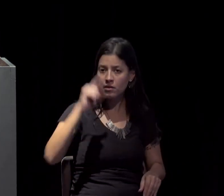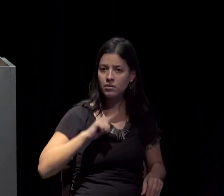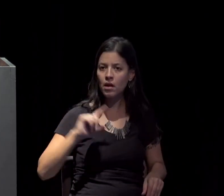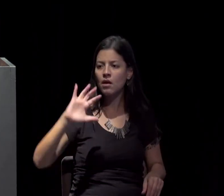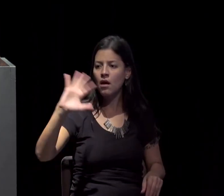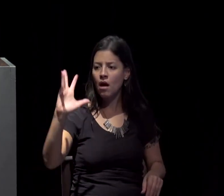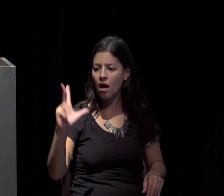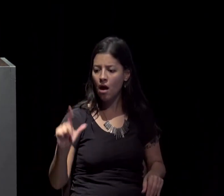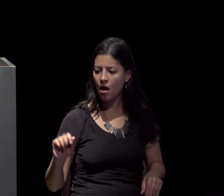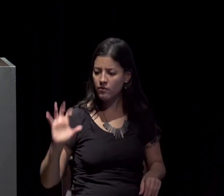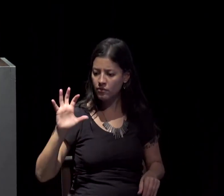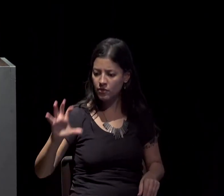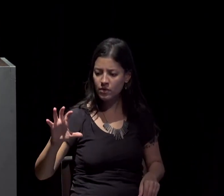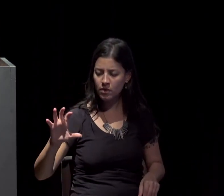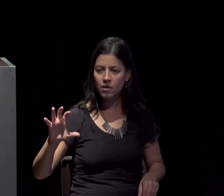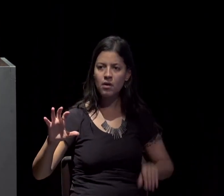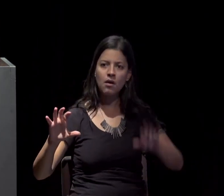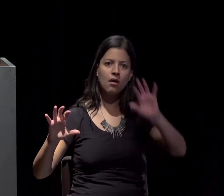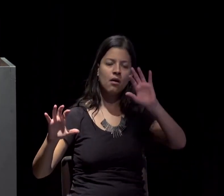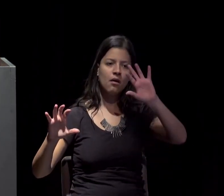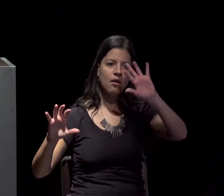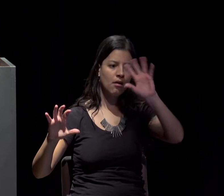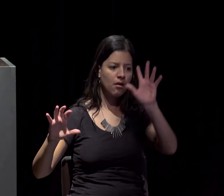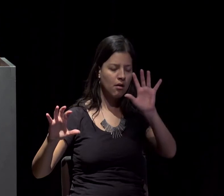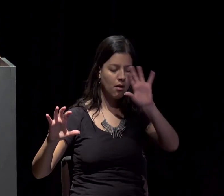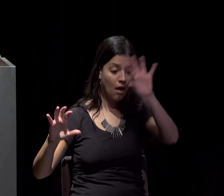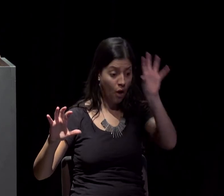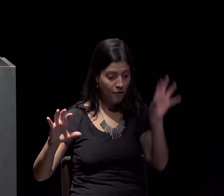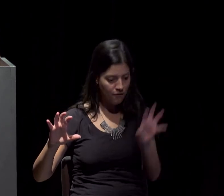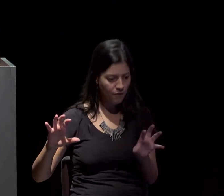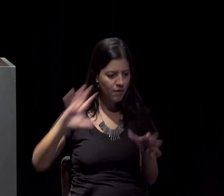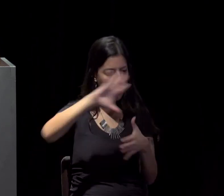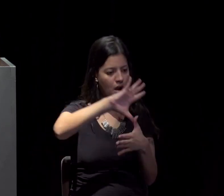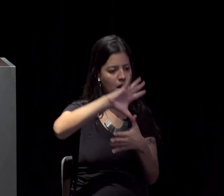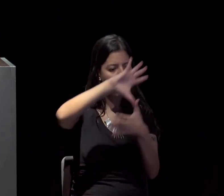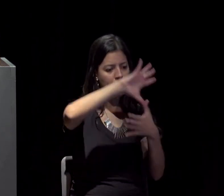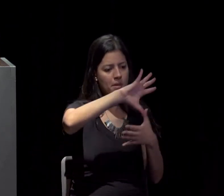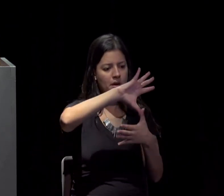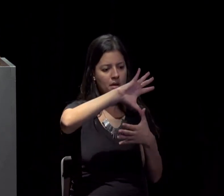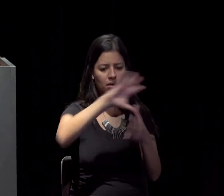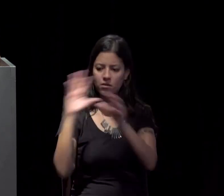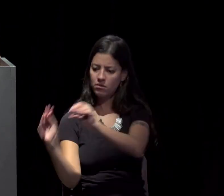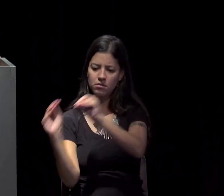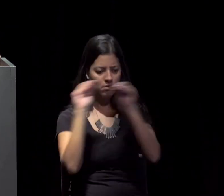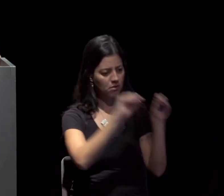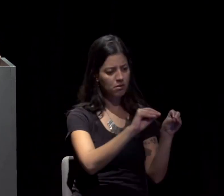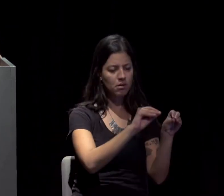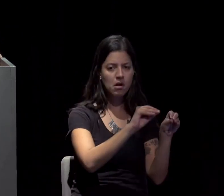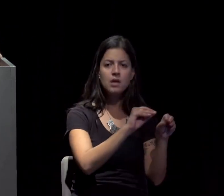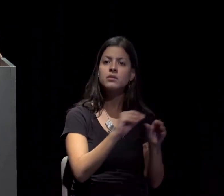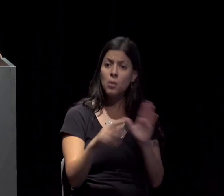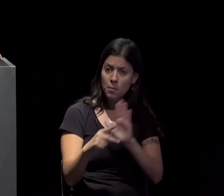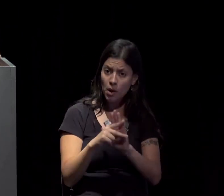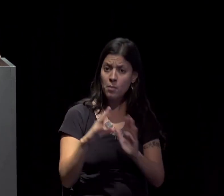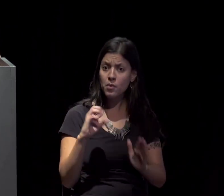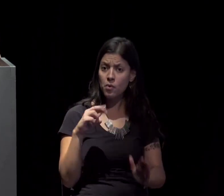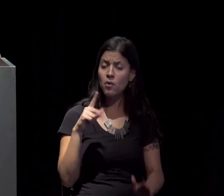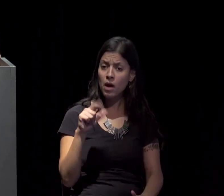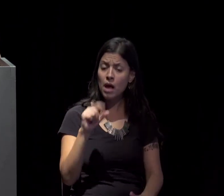outro continente, no caso as Américas. Então, transitar levando valores é uma praxis cotidiana desse devoto do